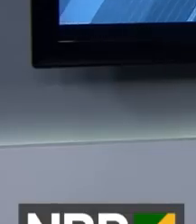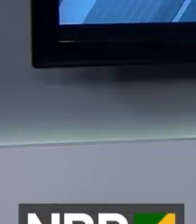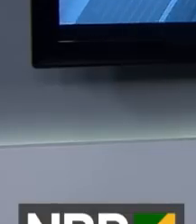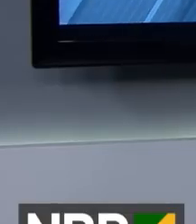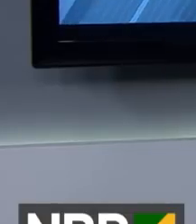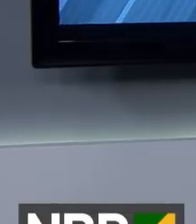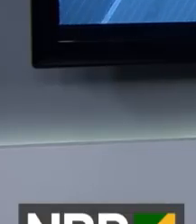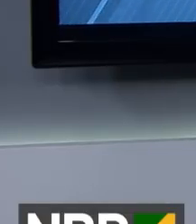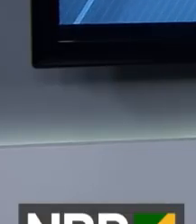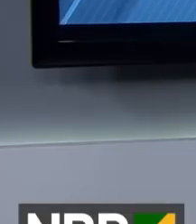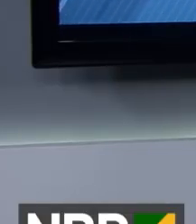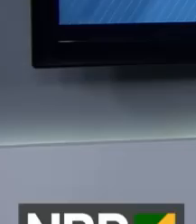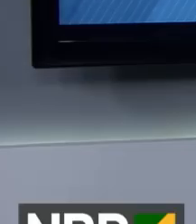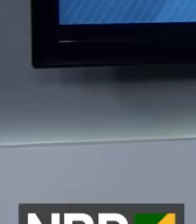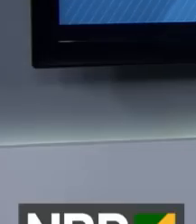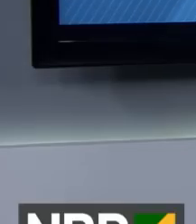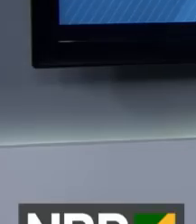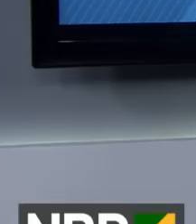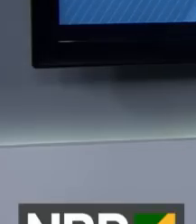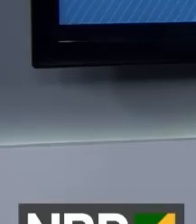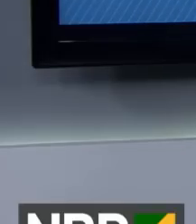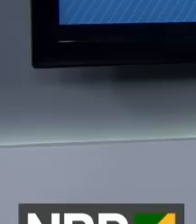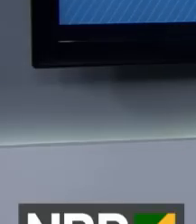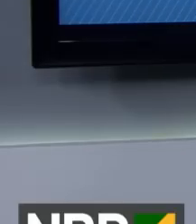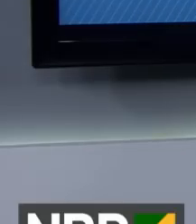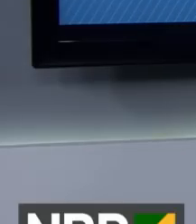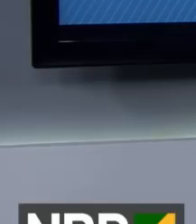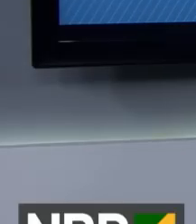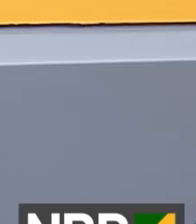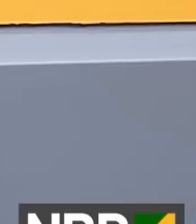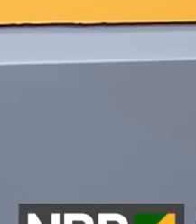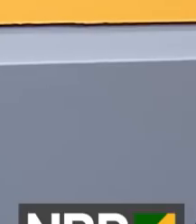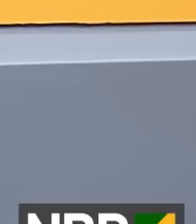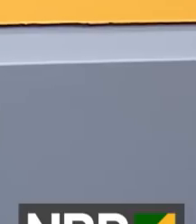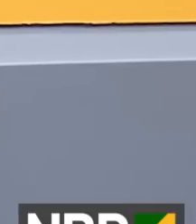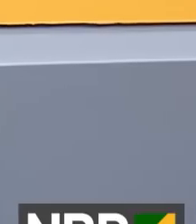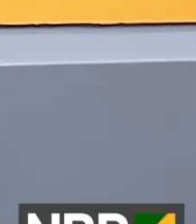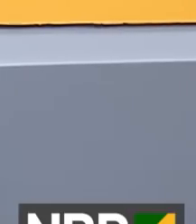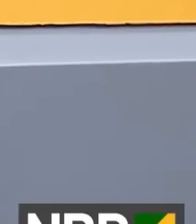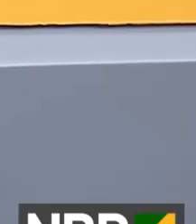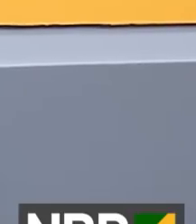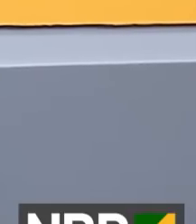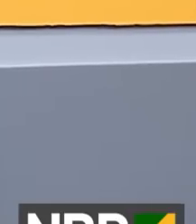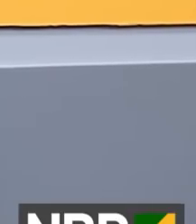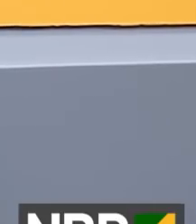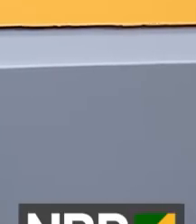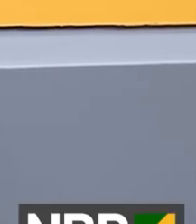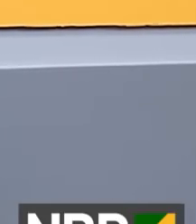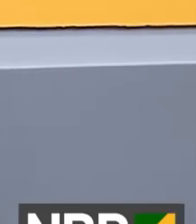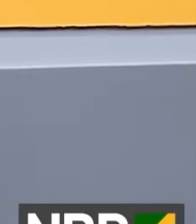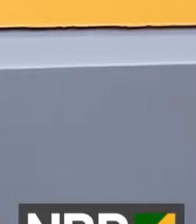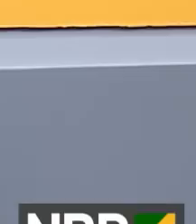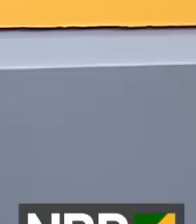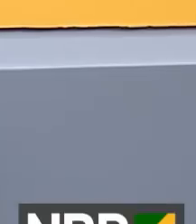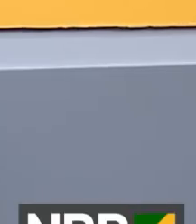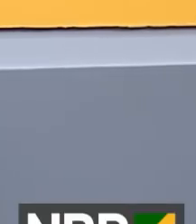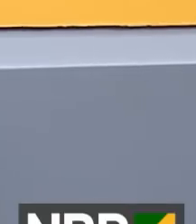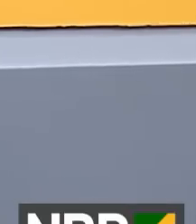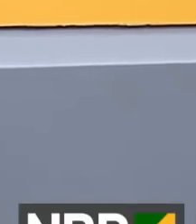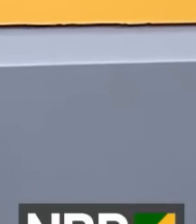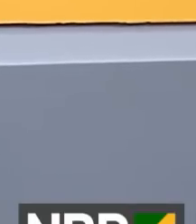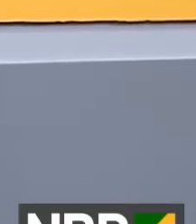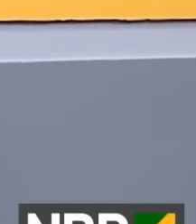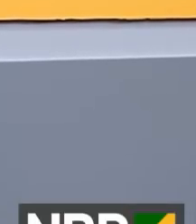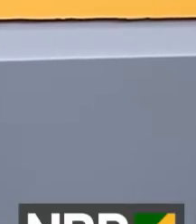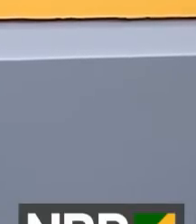oficiais generais da Marinha, do Exército e da Força Aérea Brasileira. O presidente cumprimentou os militares promovidos e